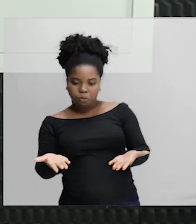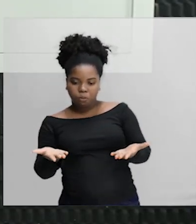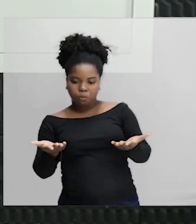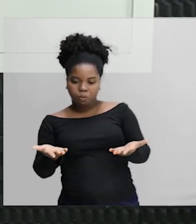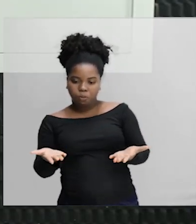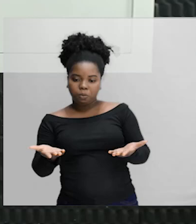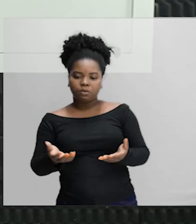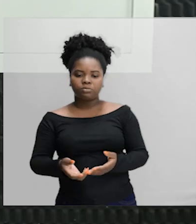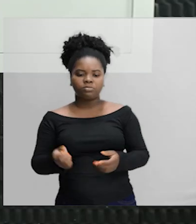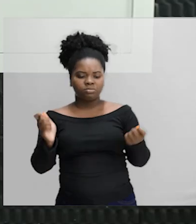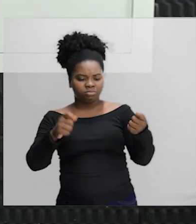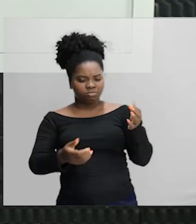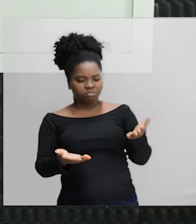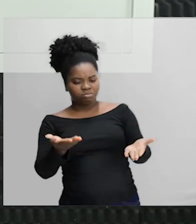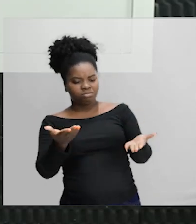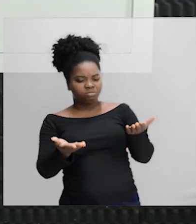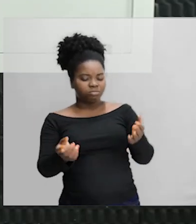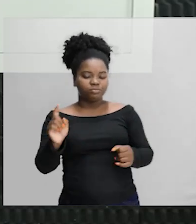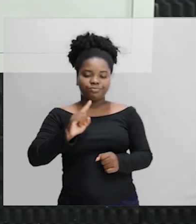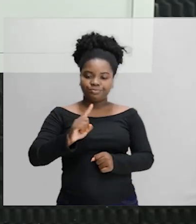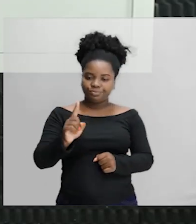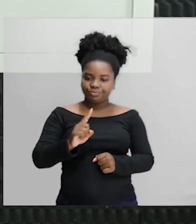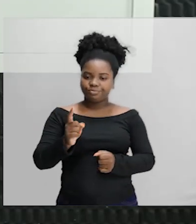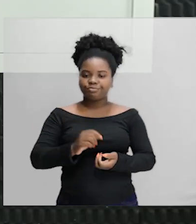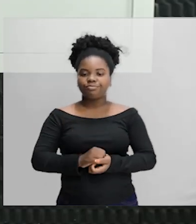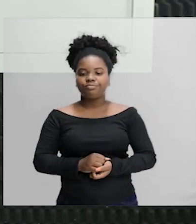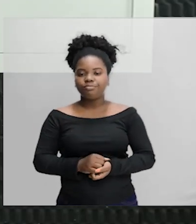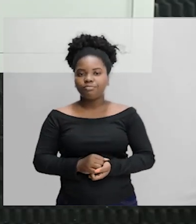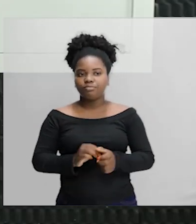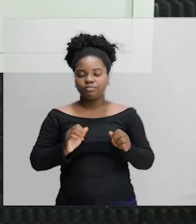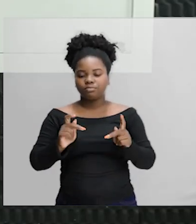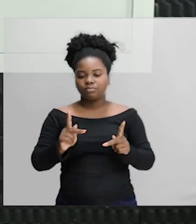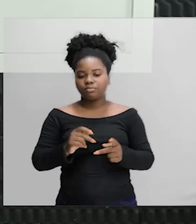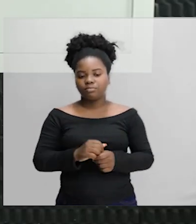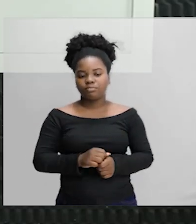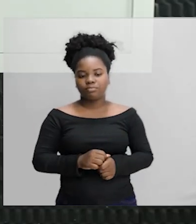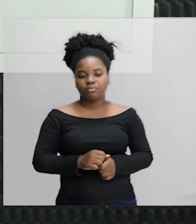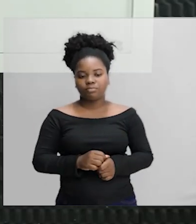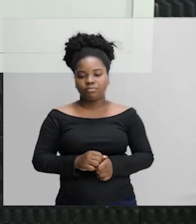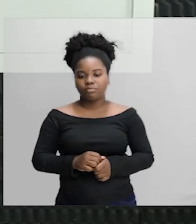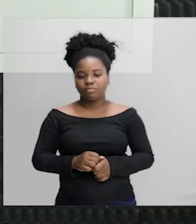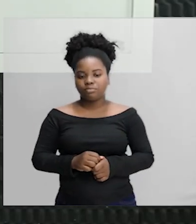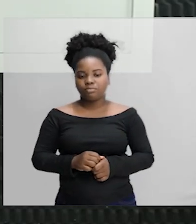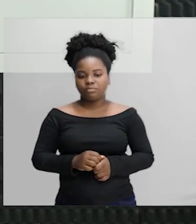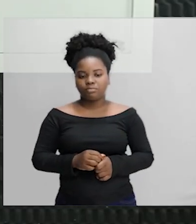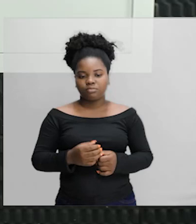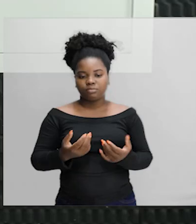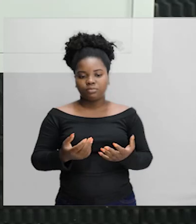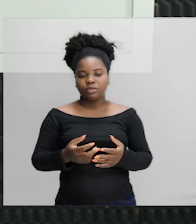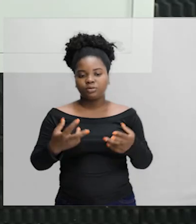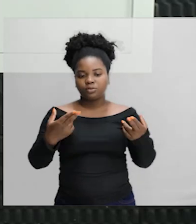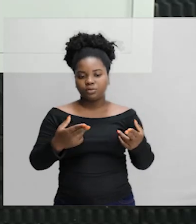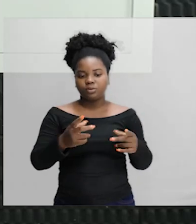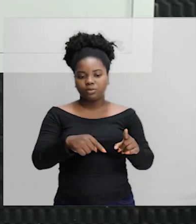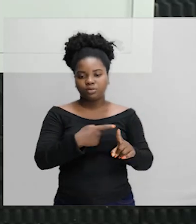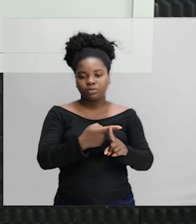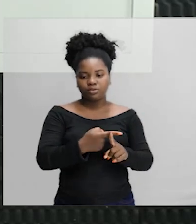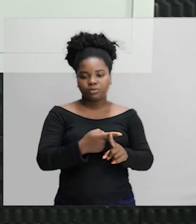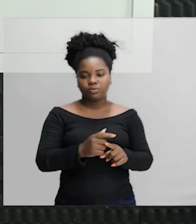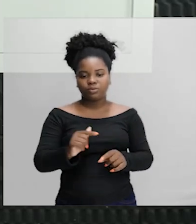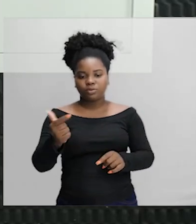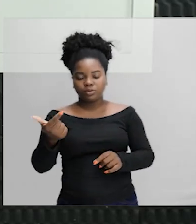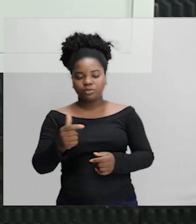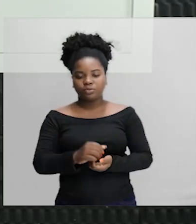equilíbrio? Não, não estaria em equilíbrio. Tá certo? Ele iria cair, a resultante seria igual à soma das outras